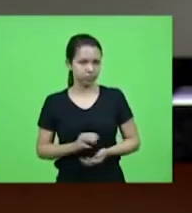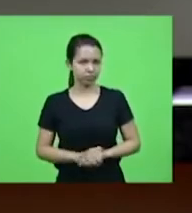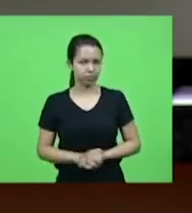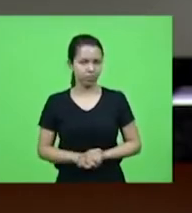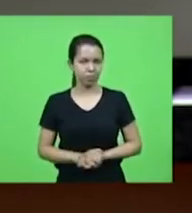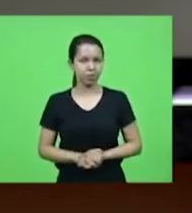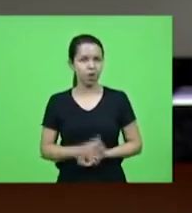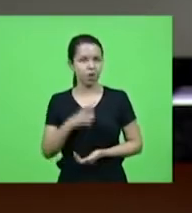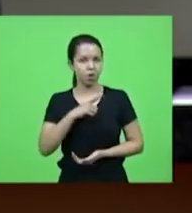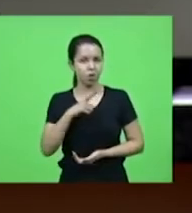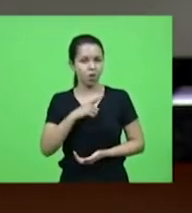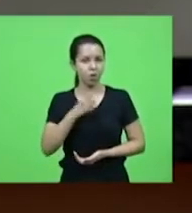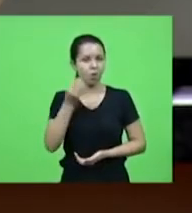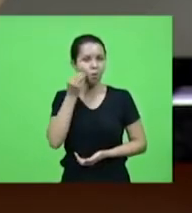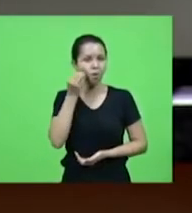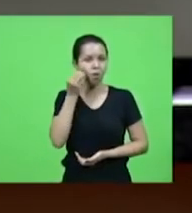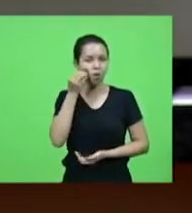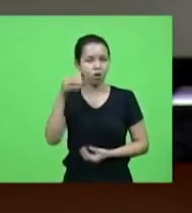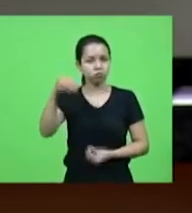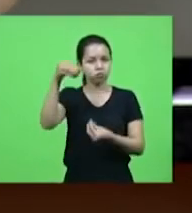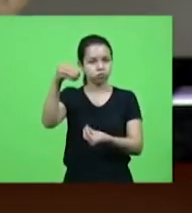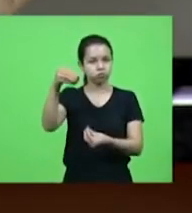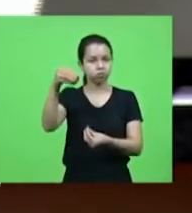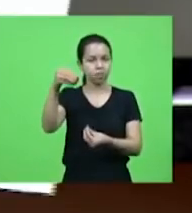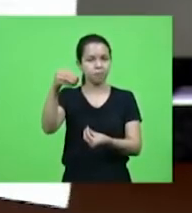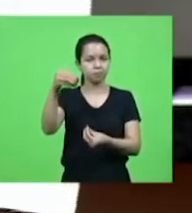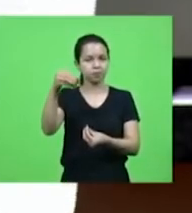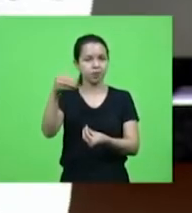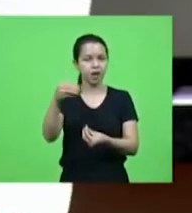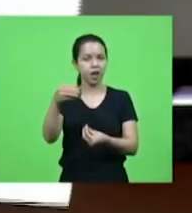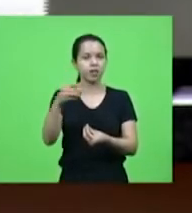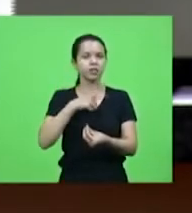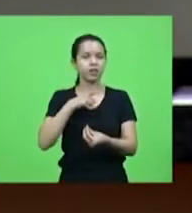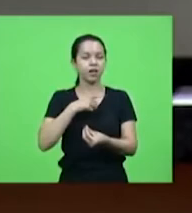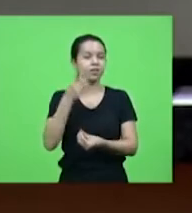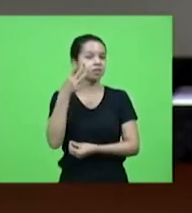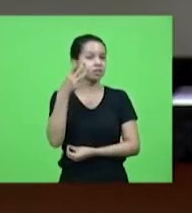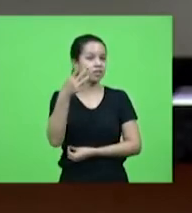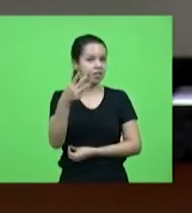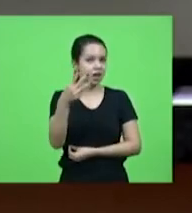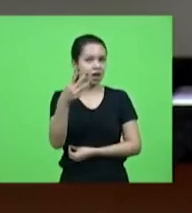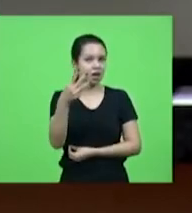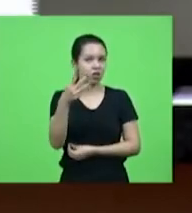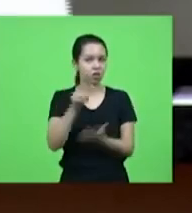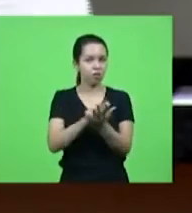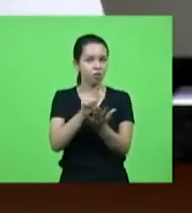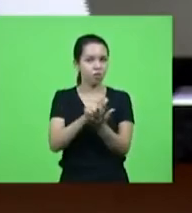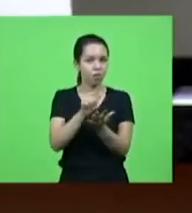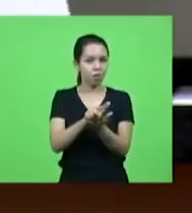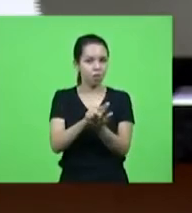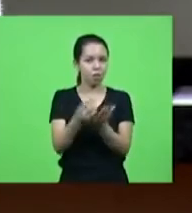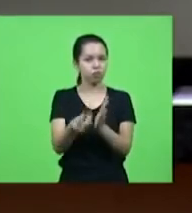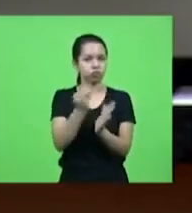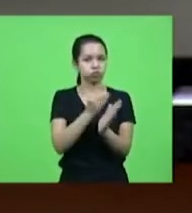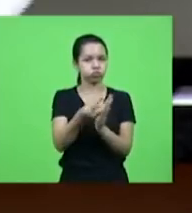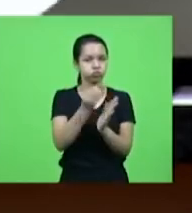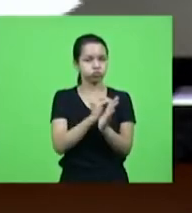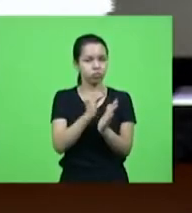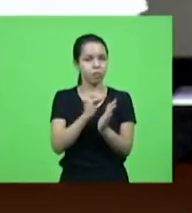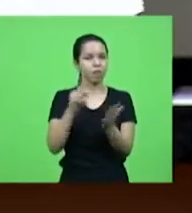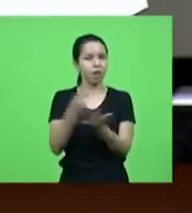ó uma três laudas de irregularidades da o z